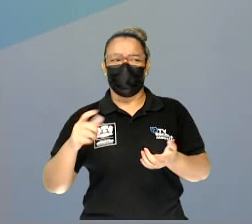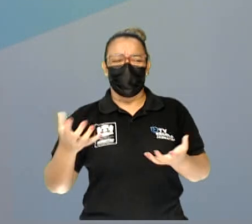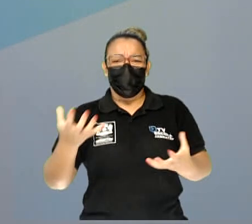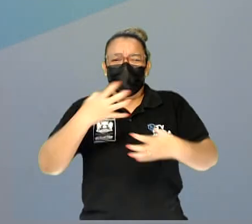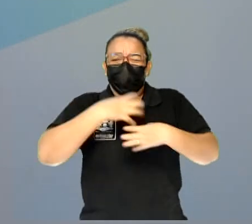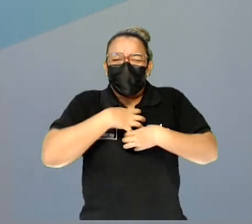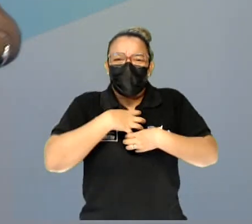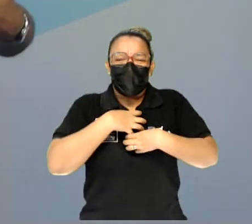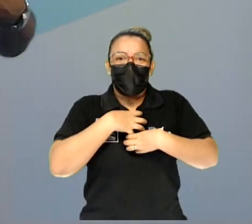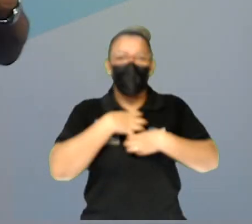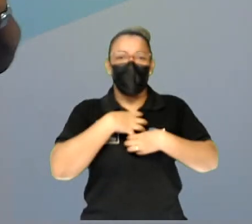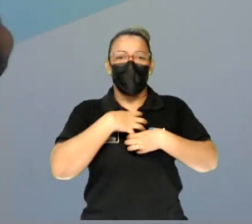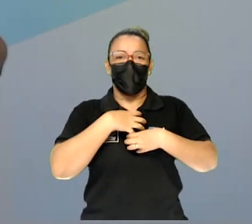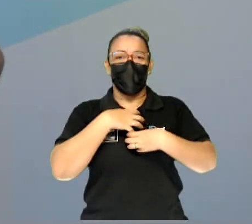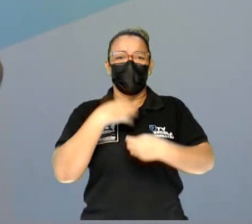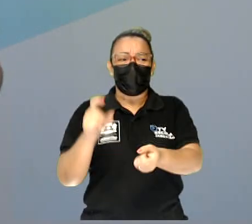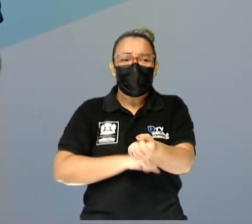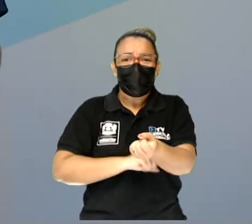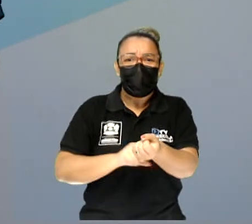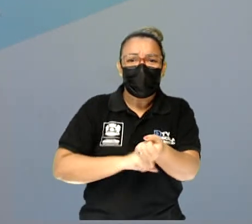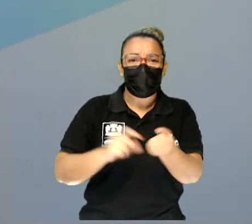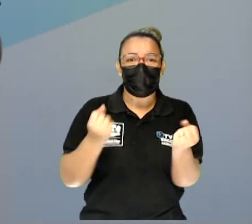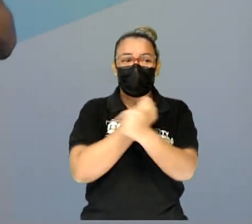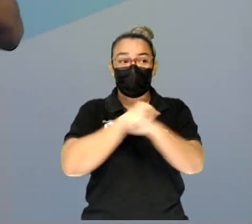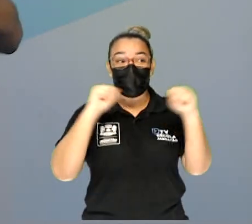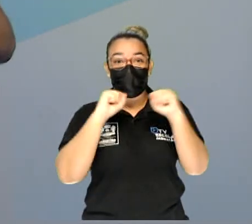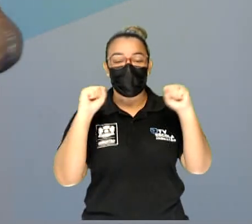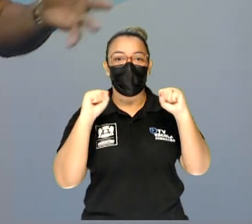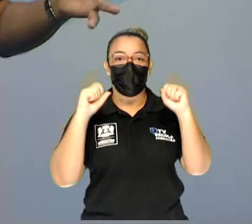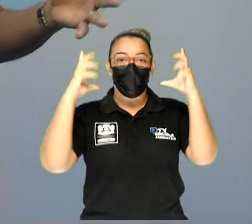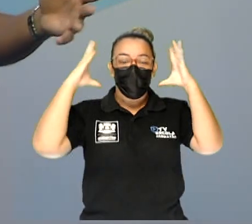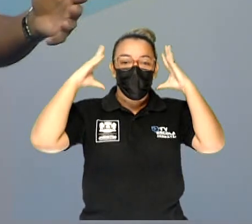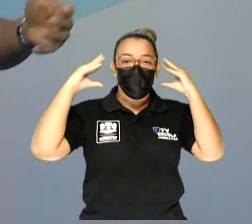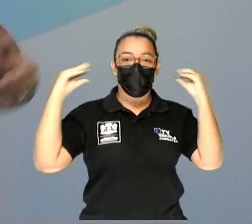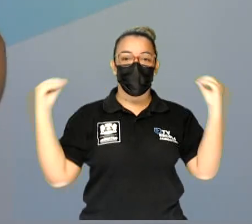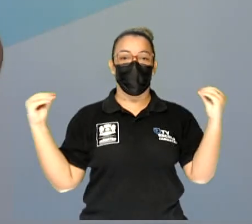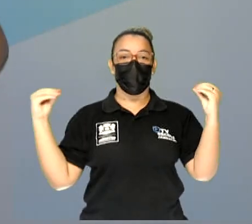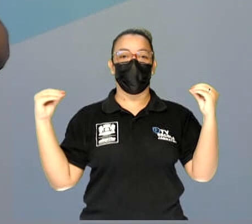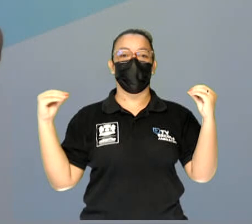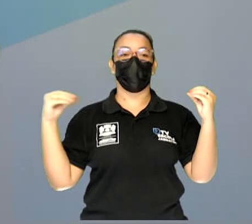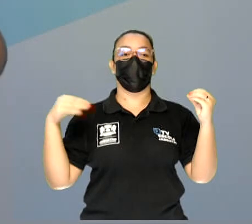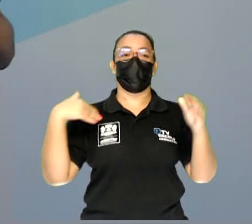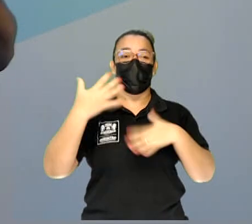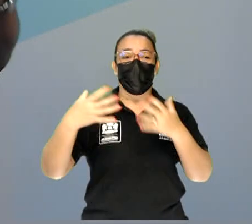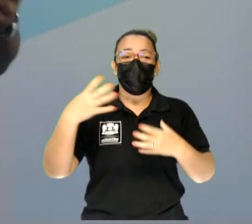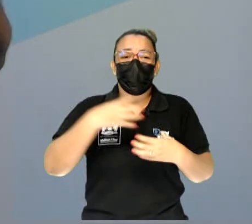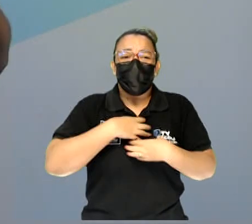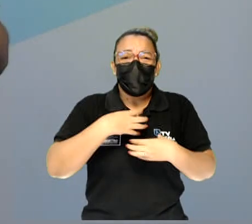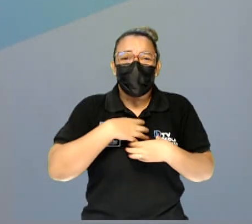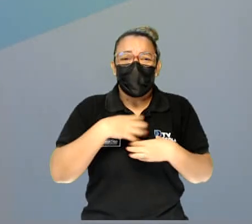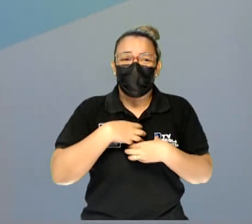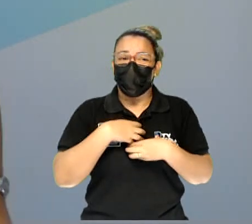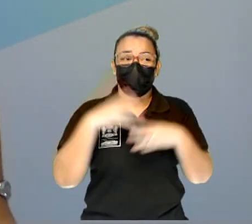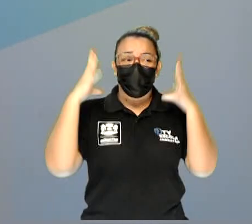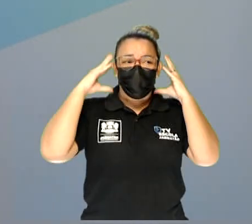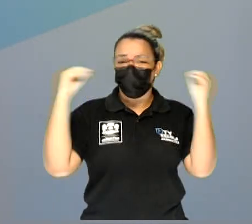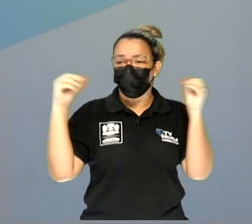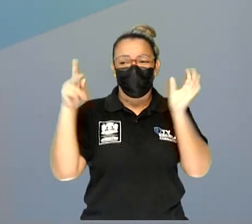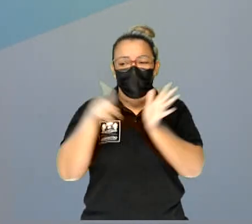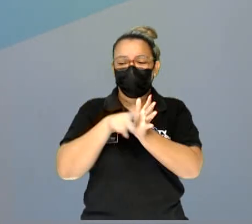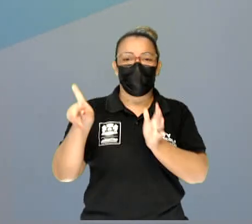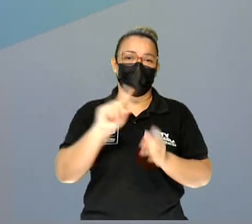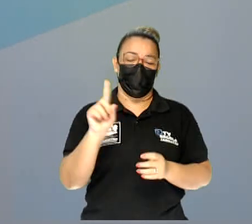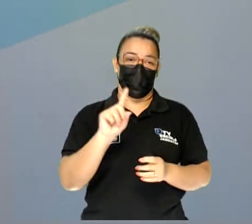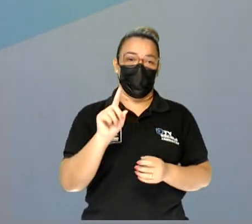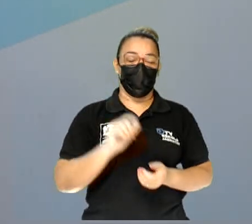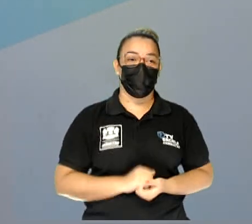sentimento que havia de identificação com um holandês se rompeu. Então, gerou-se um sentimento anti-holandês muito